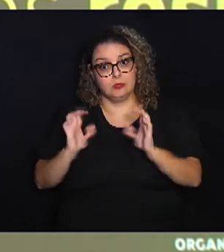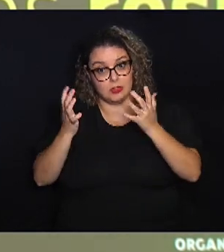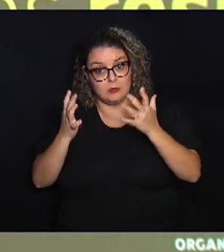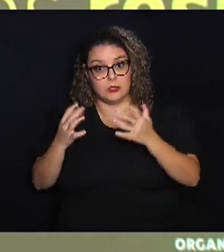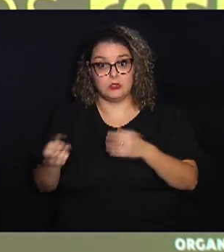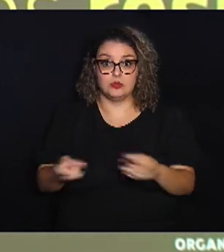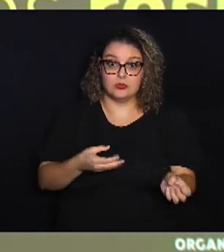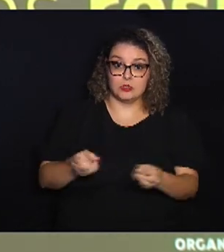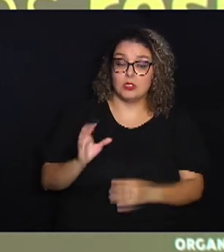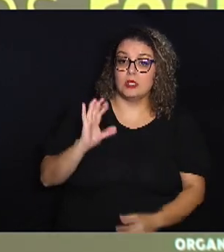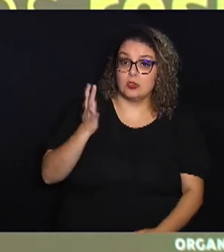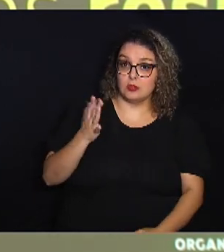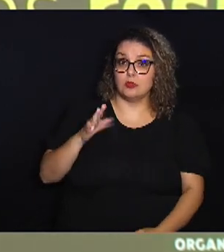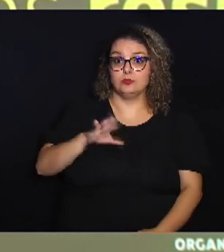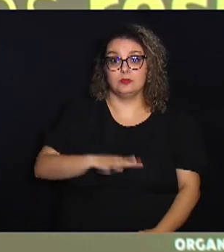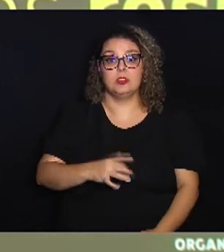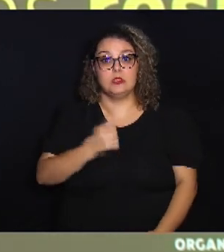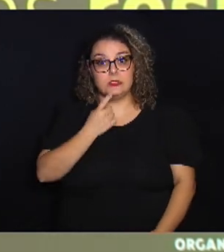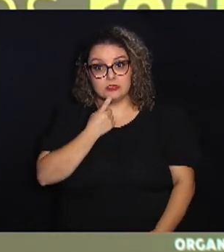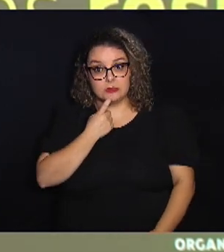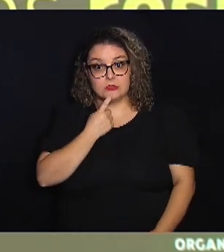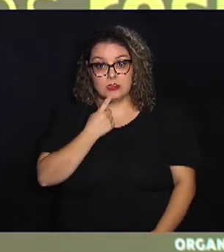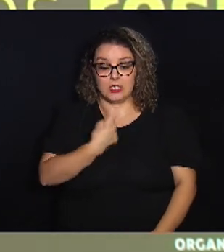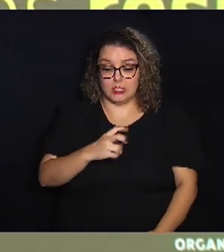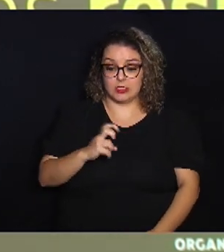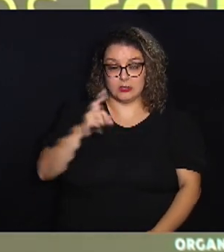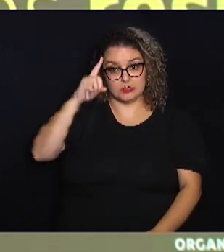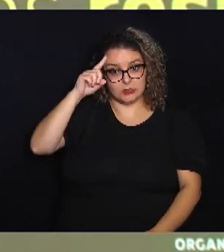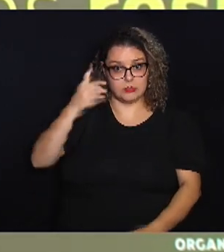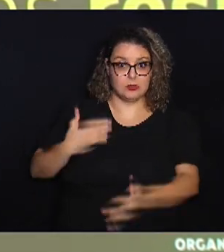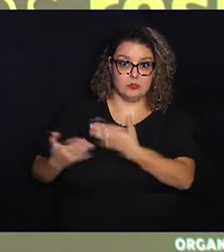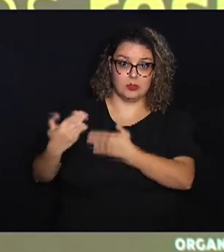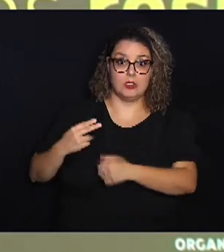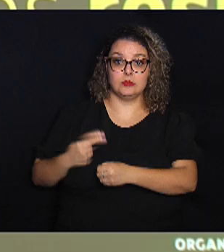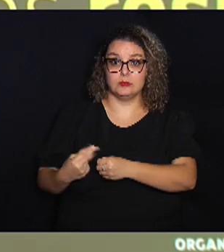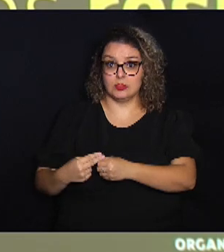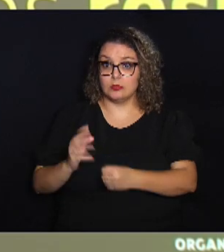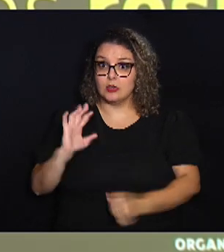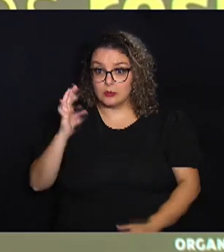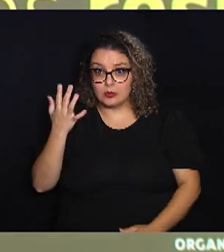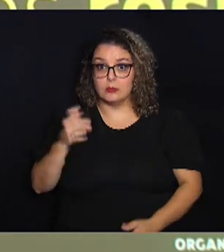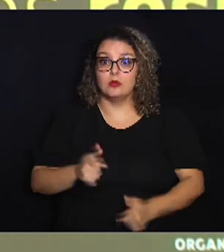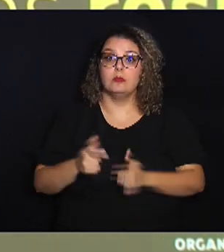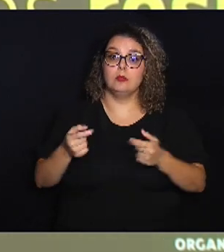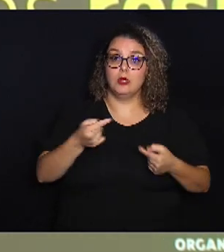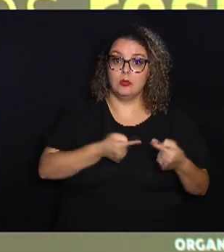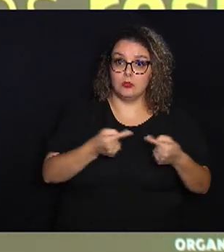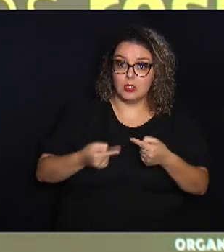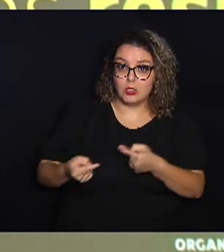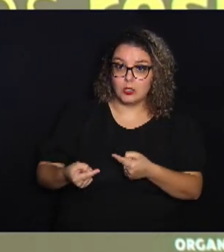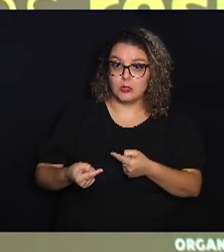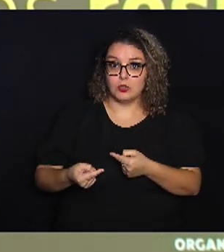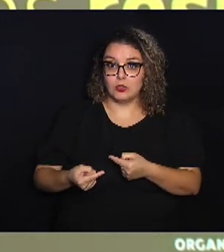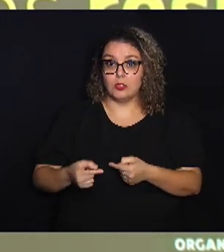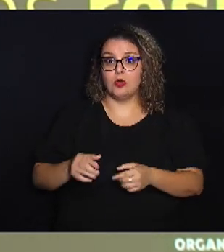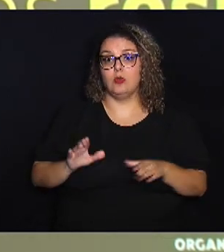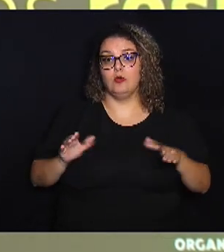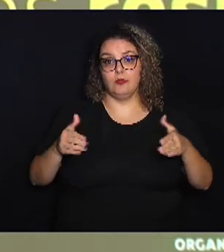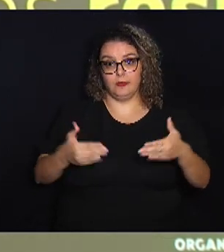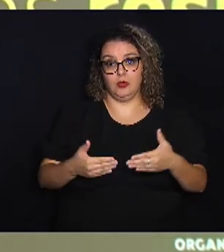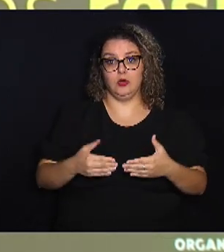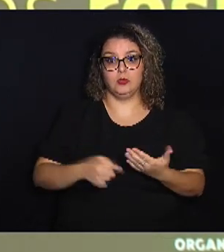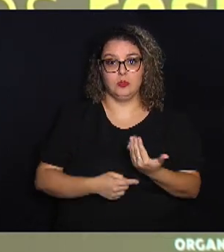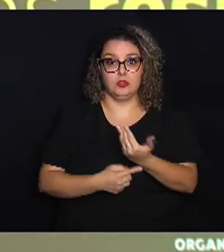que acontecem em Campinas. Há 15 dias atrás aconteceu na Unicamp uma grande discussão sobre polos tecnológicos de